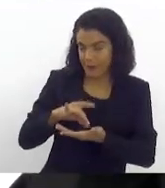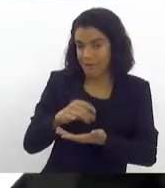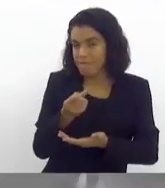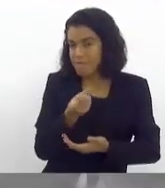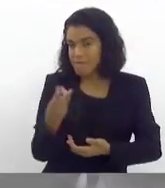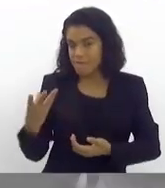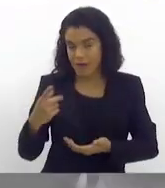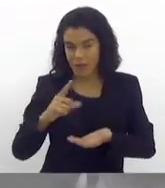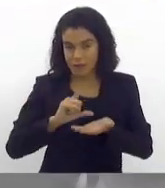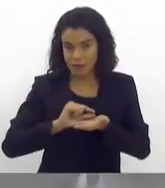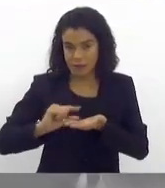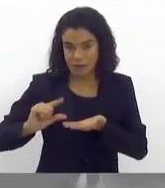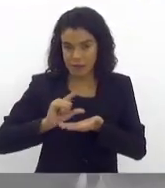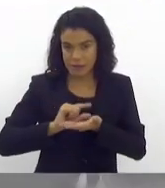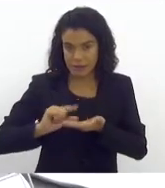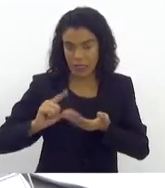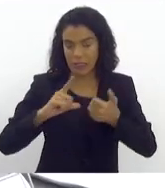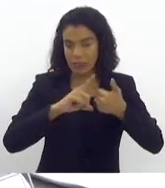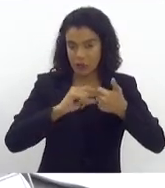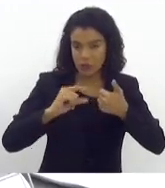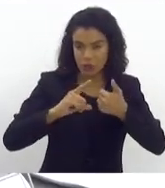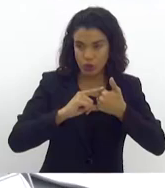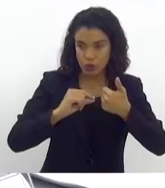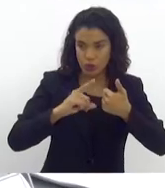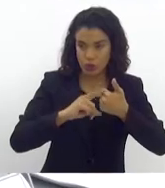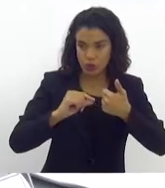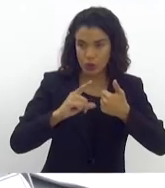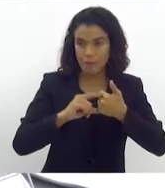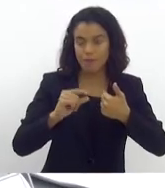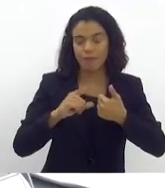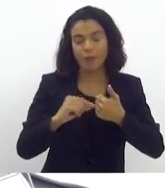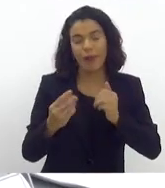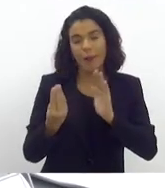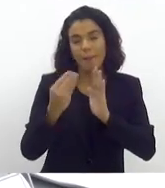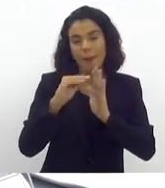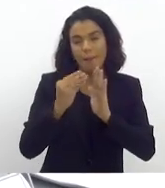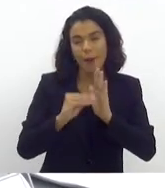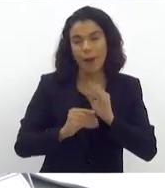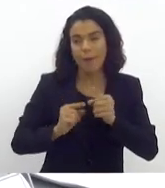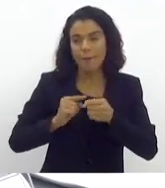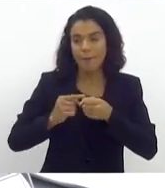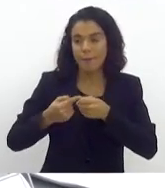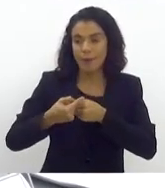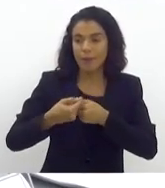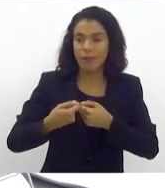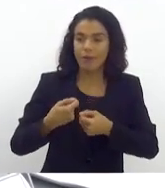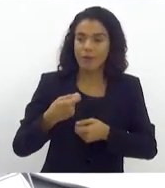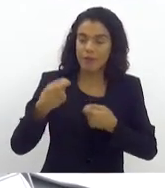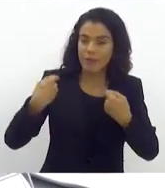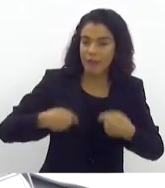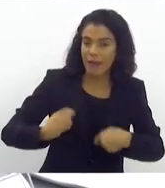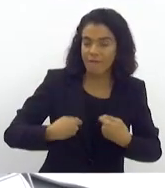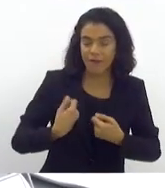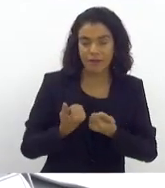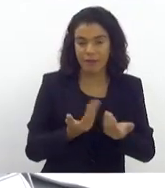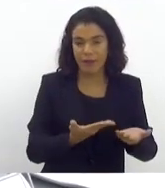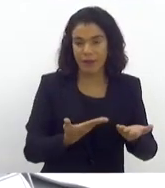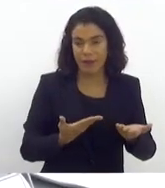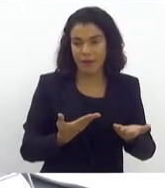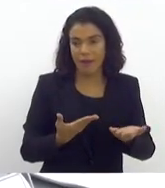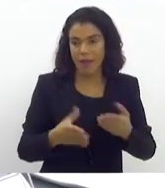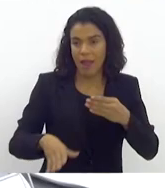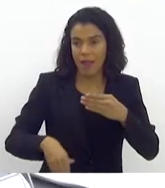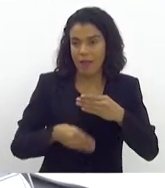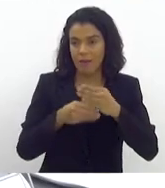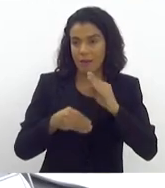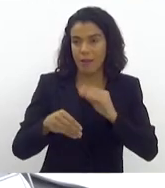artigos, deputado Serafini, ela coloca: municípios deverão fornecer ao Estado informações relacionadas à